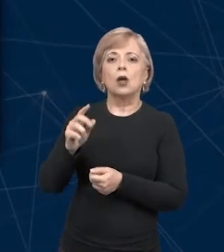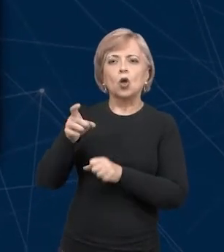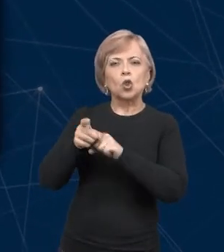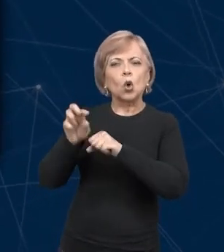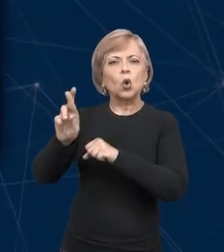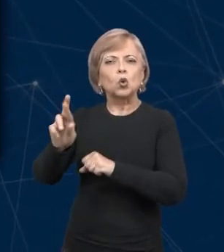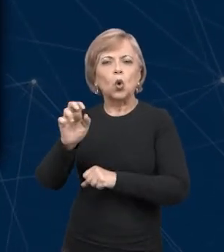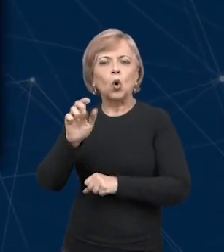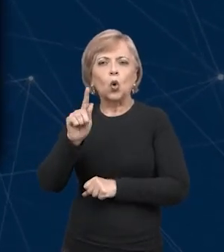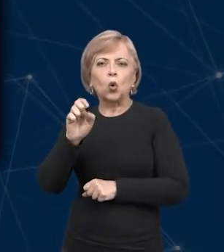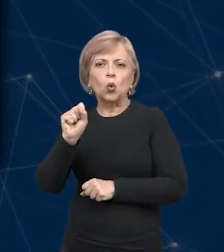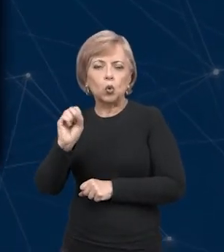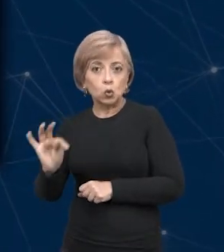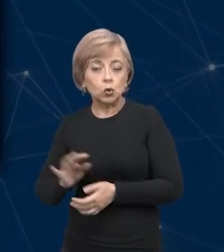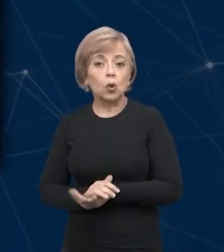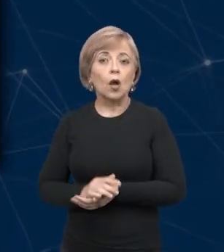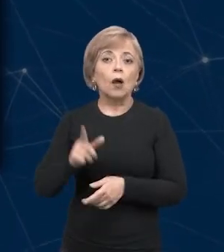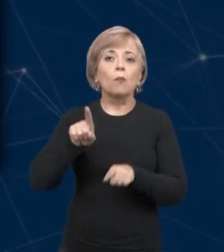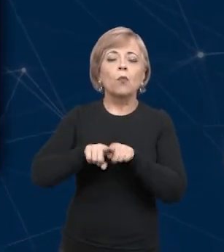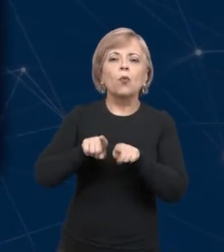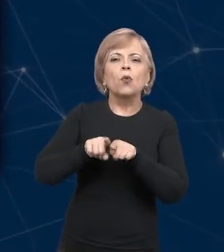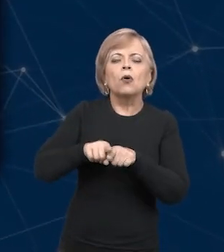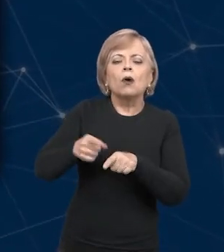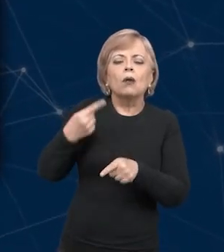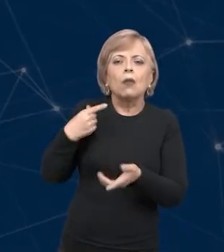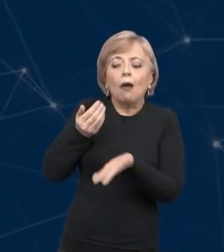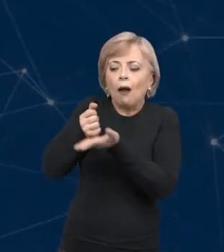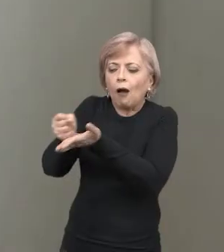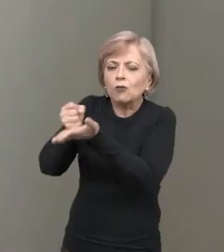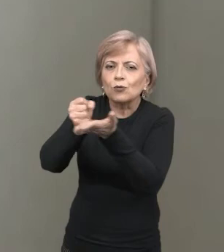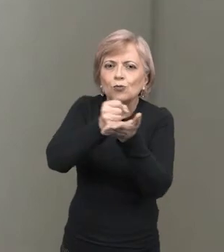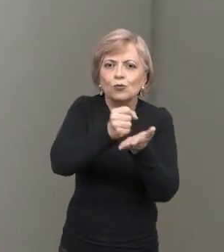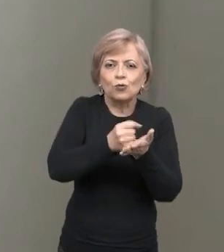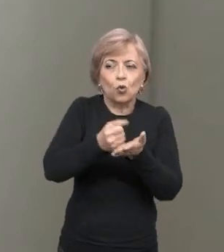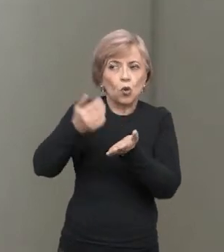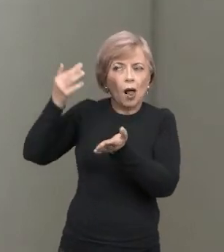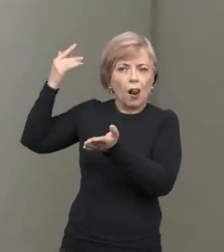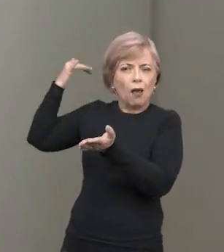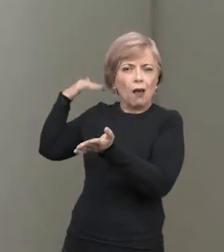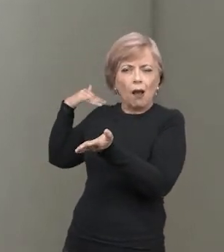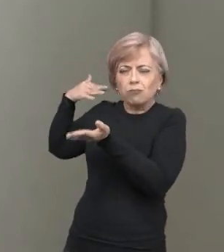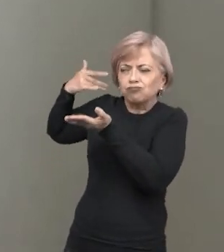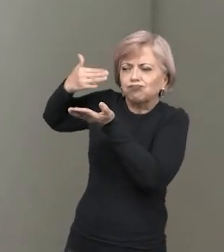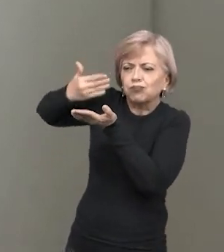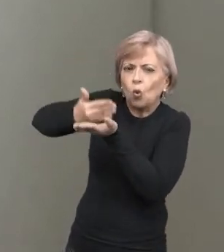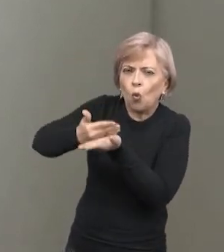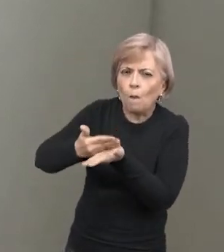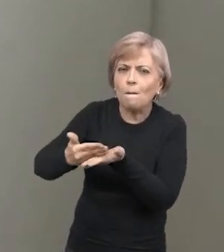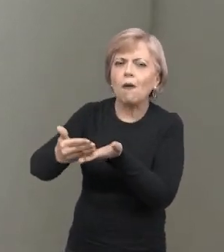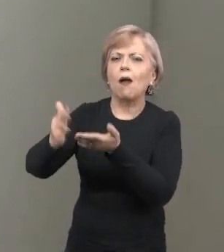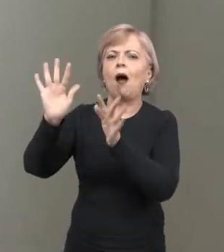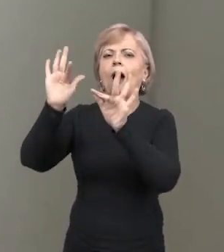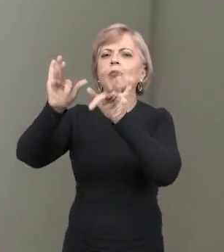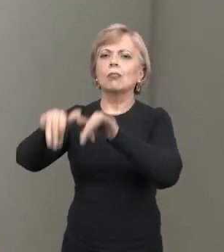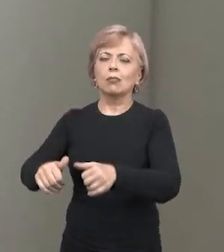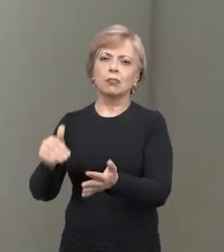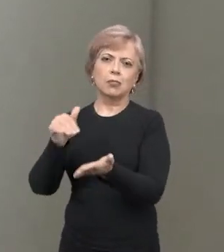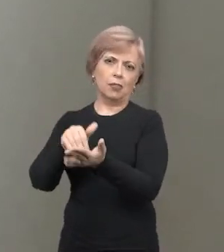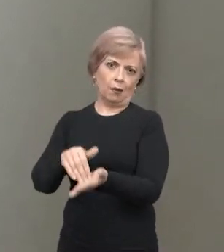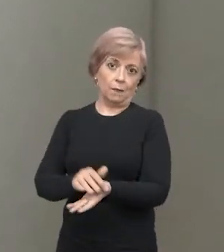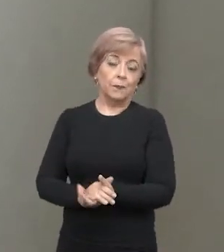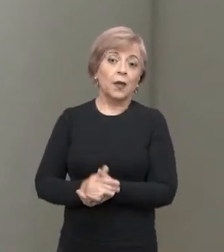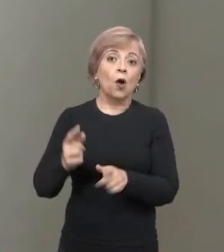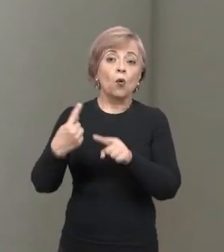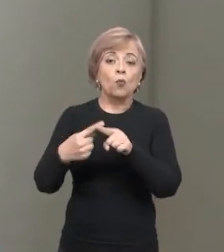parte civil. Então podemos contribuir desde o nascedouro até o desembocar final das medidas que foram propostas pelo Ministério Público do Estado do